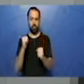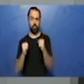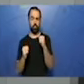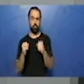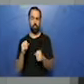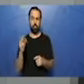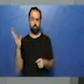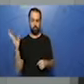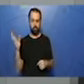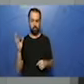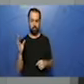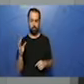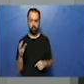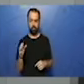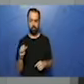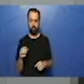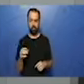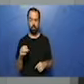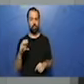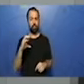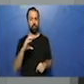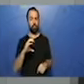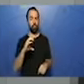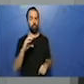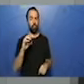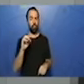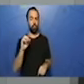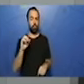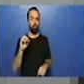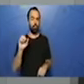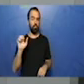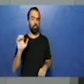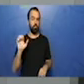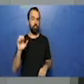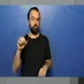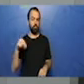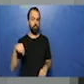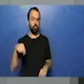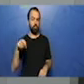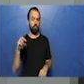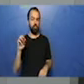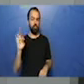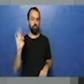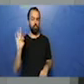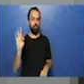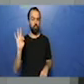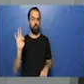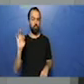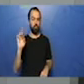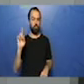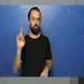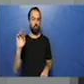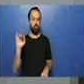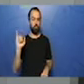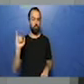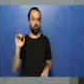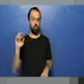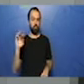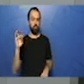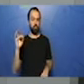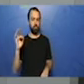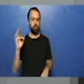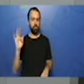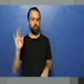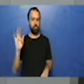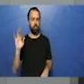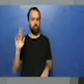Ele geralmente é usado para acelerar o processo de decantação. porque a decantação é um processo mais demorado, que a mistura tem que